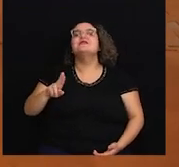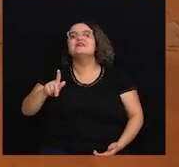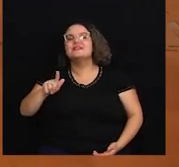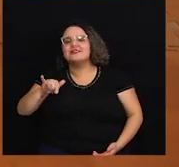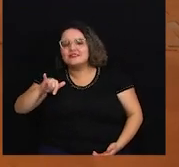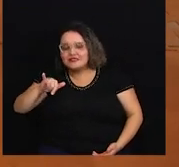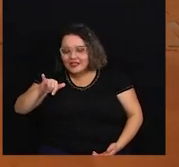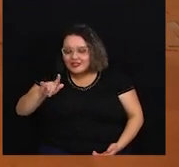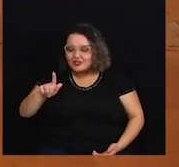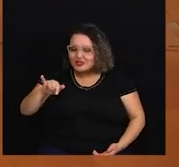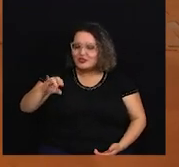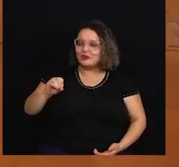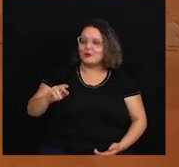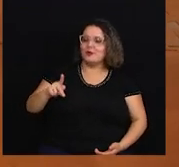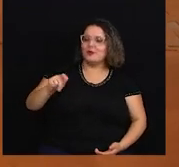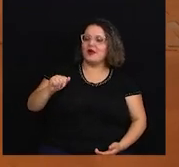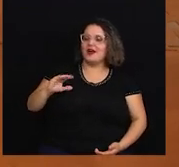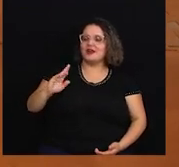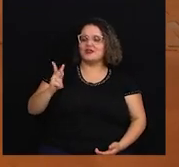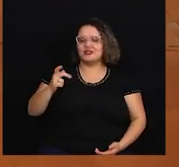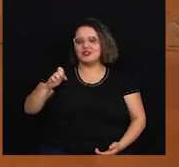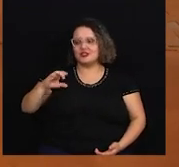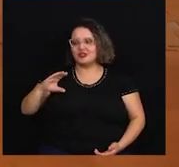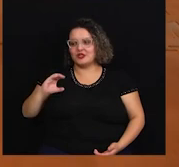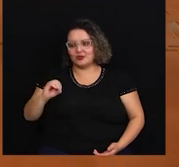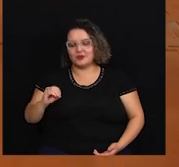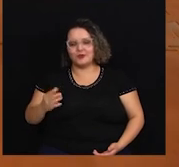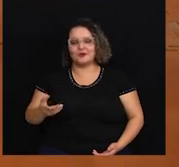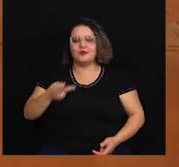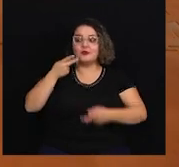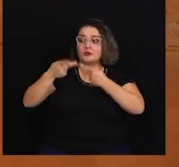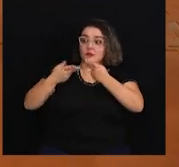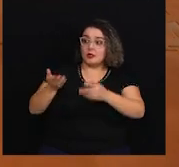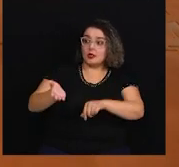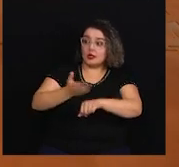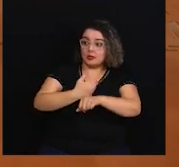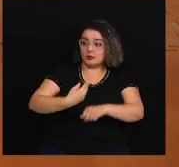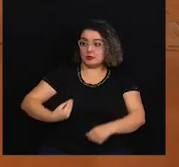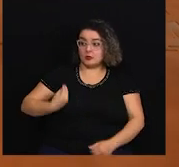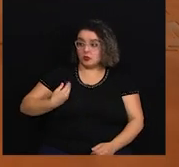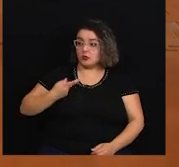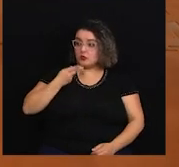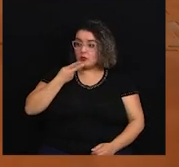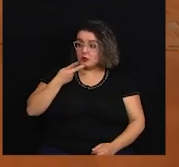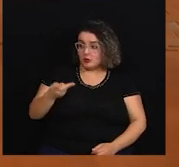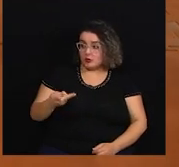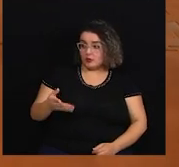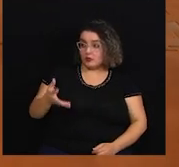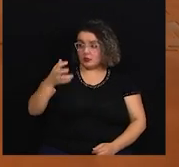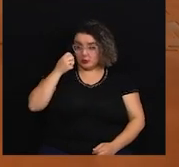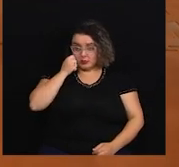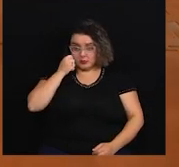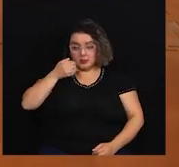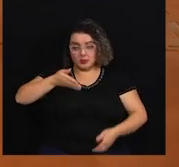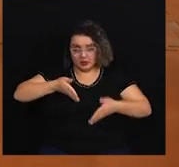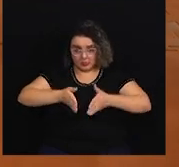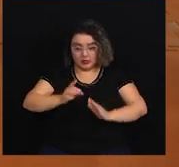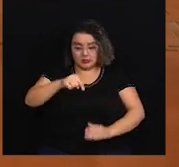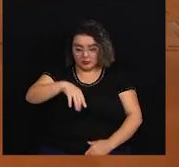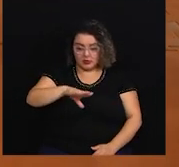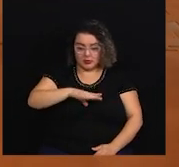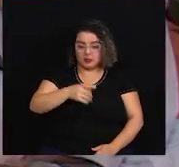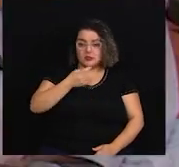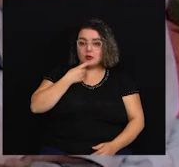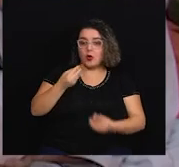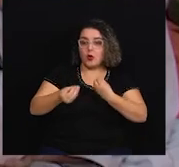tem muitas histórias Então a gente vai contar bastante aqui antes sobre a sua trajetória você já citou foi adotado você nasceu aqui na cidade de Campinas